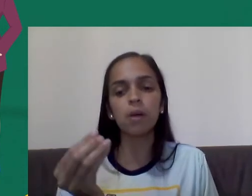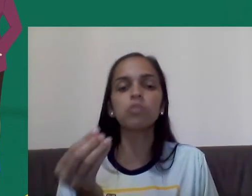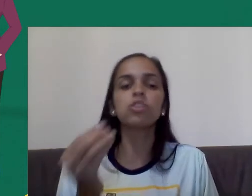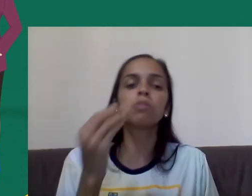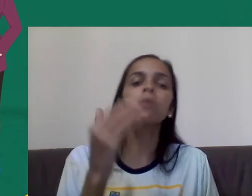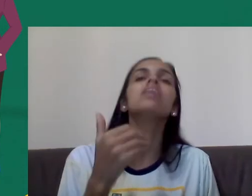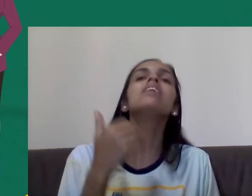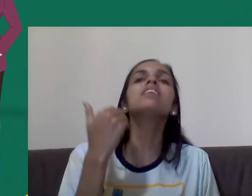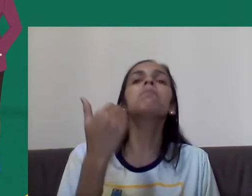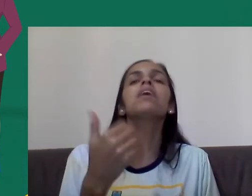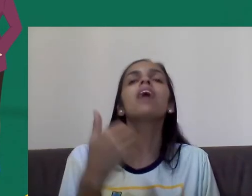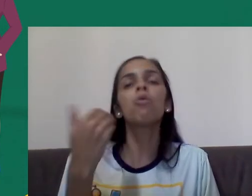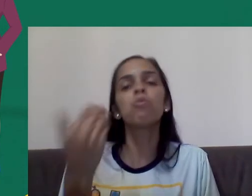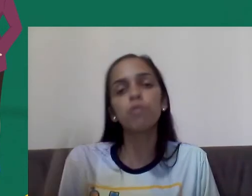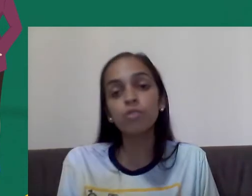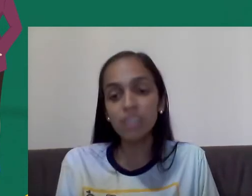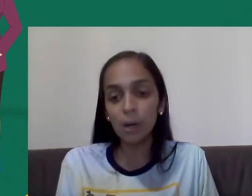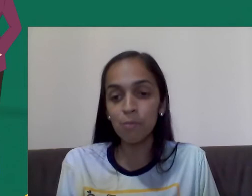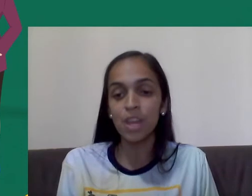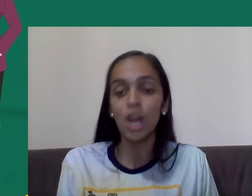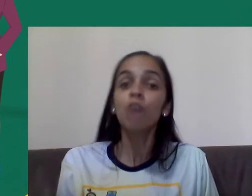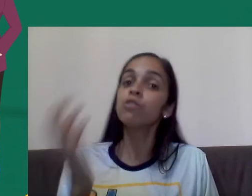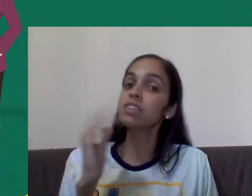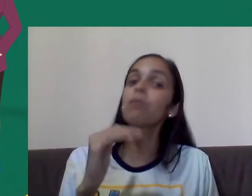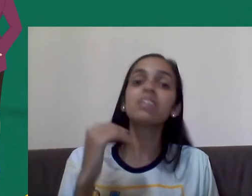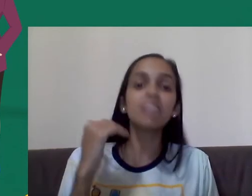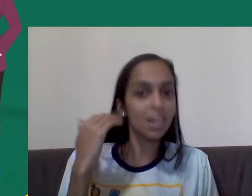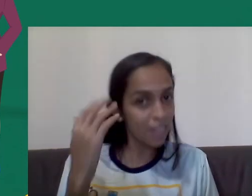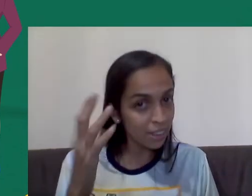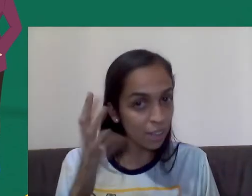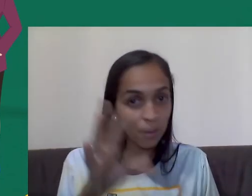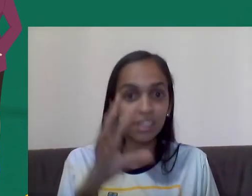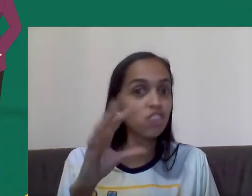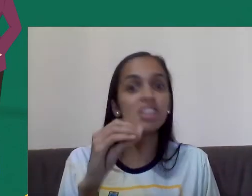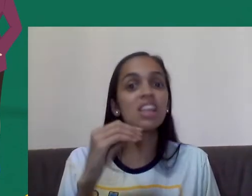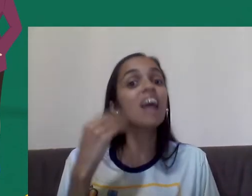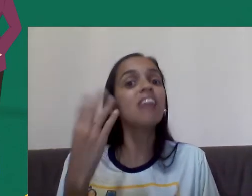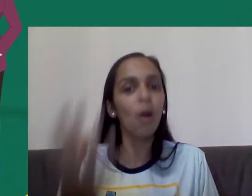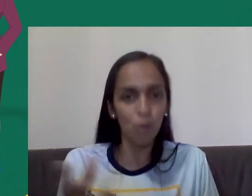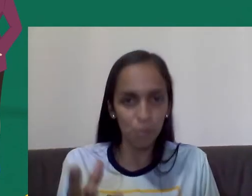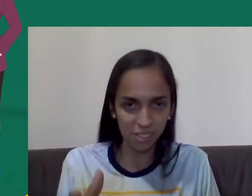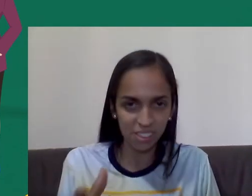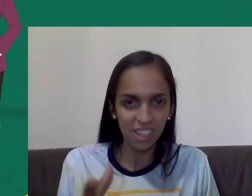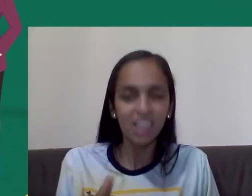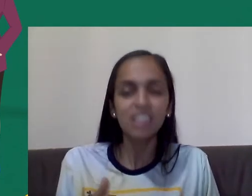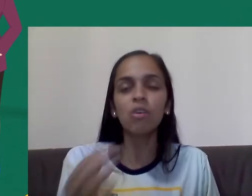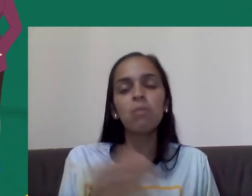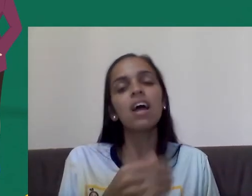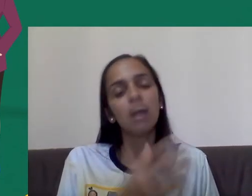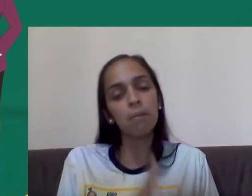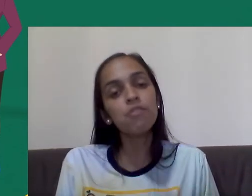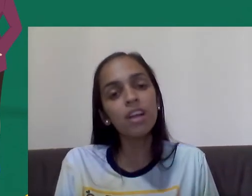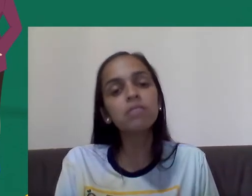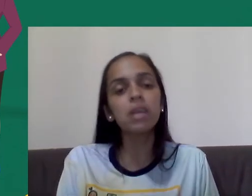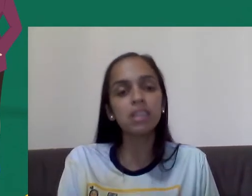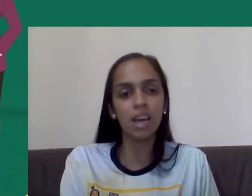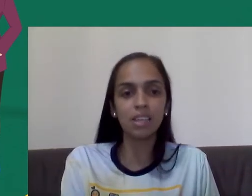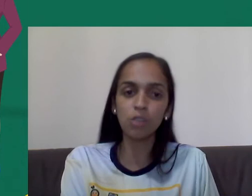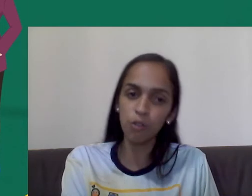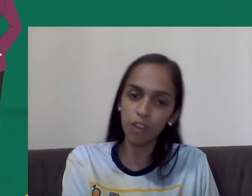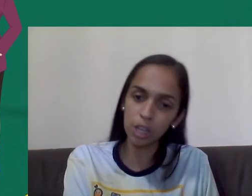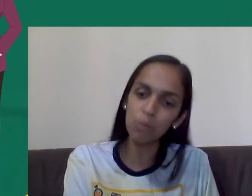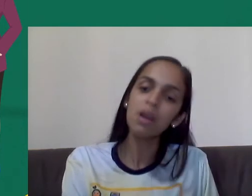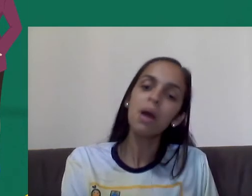certo preconceito por desempenhar alguma função. Função essa que até então era destinada a homens. Então a mulher acaba, infelizmente,